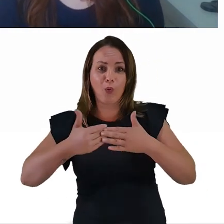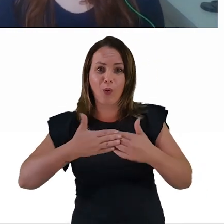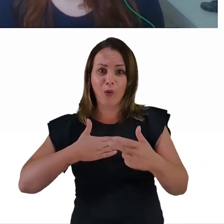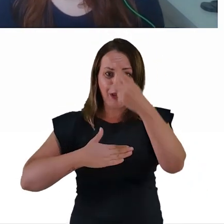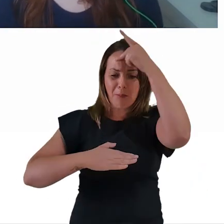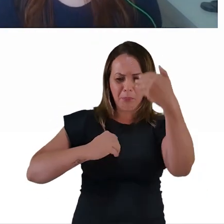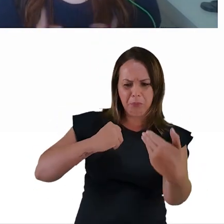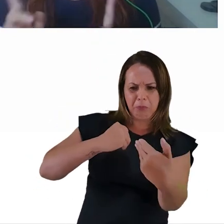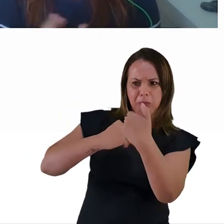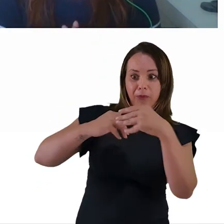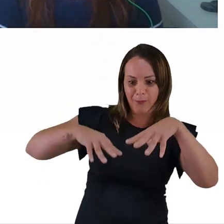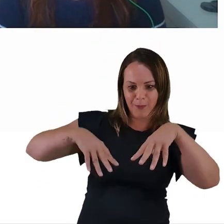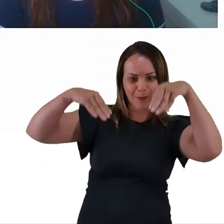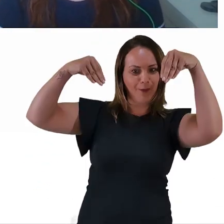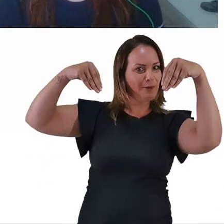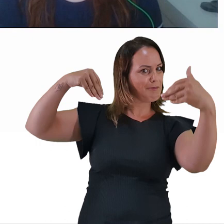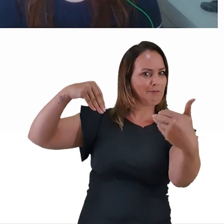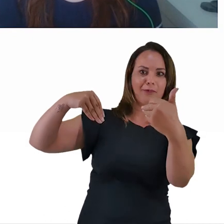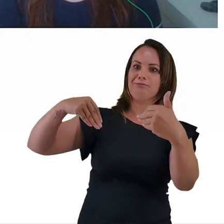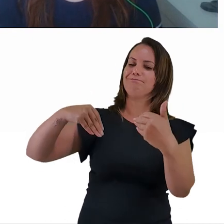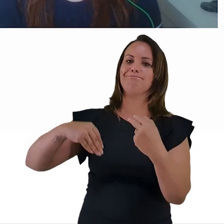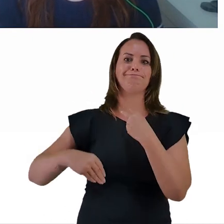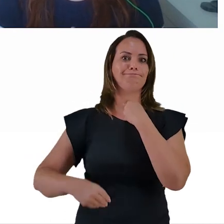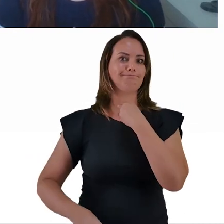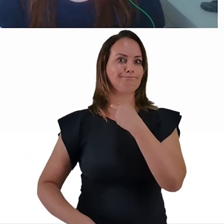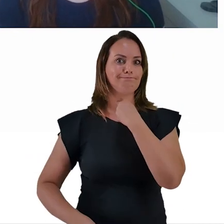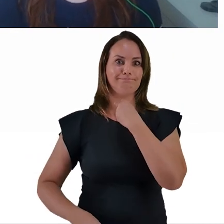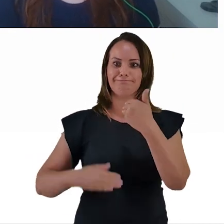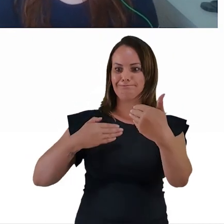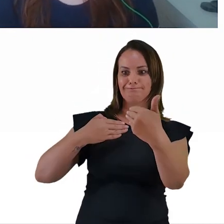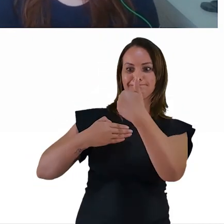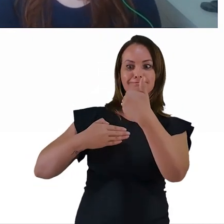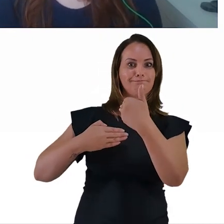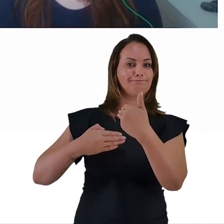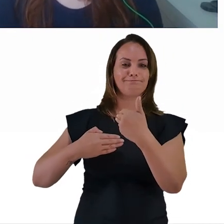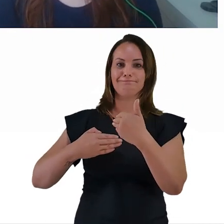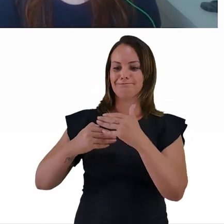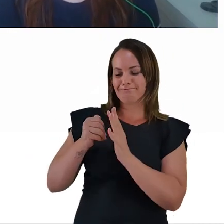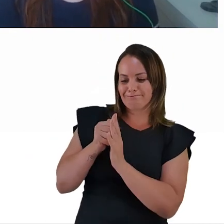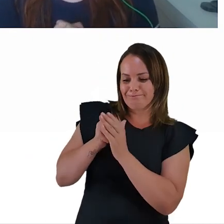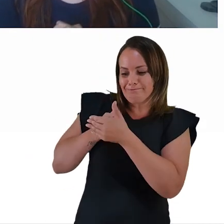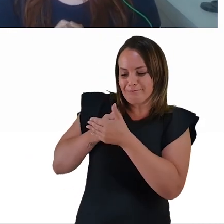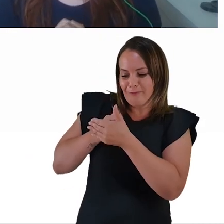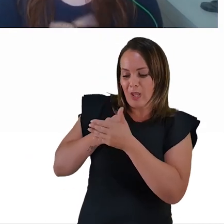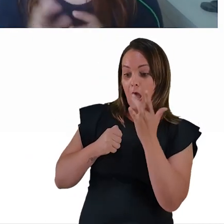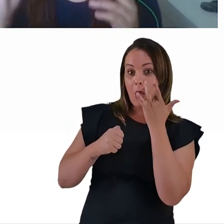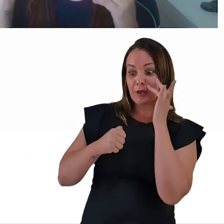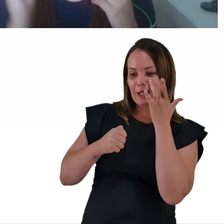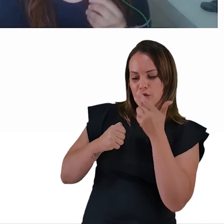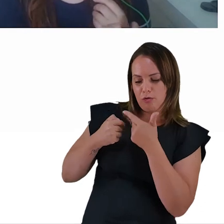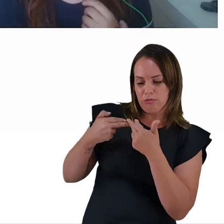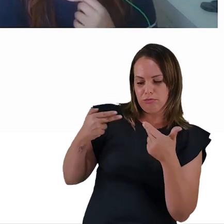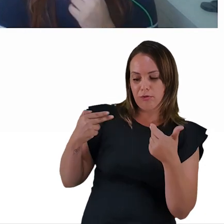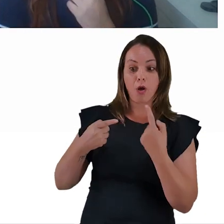entrar no nosso reino, não vai ter acesso a esse lugar, não vai ter acesso ao nosso grande baú de tesouros, porque ele está sendo muito bem protegido por